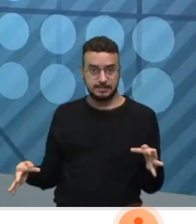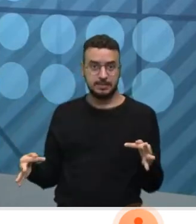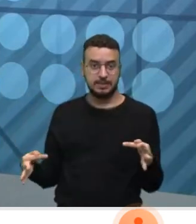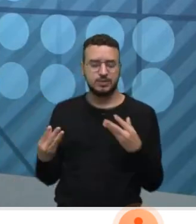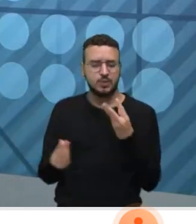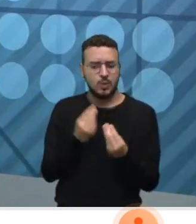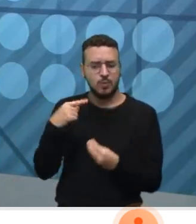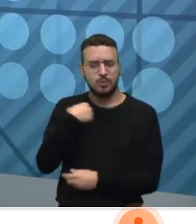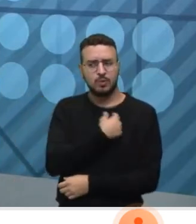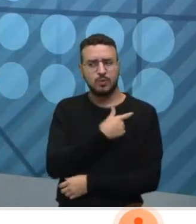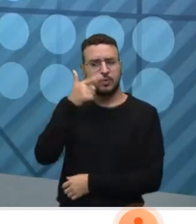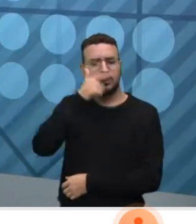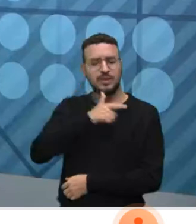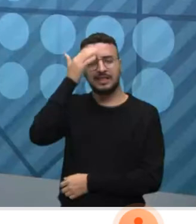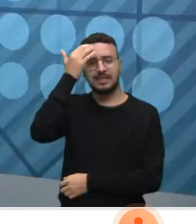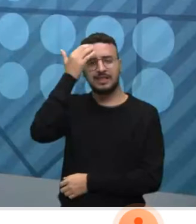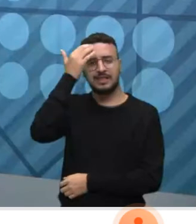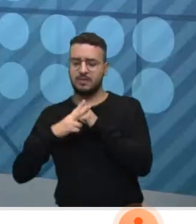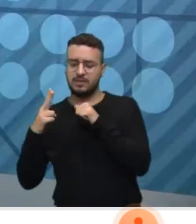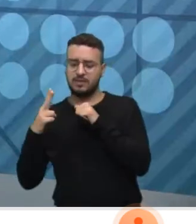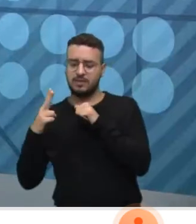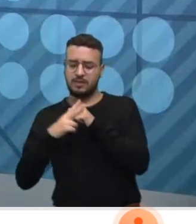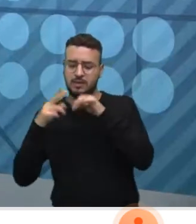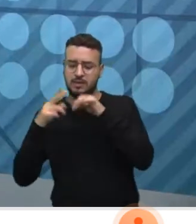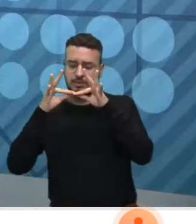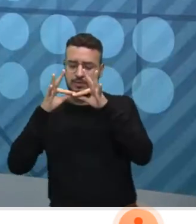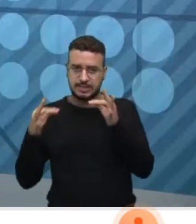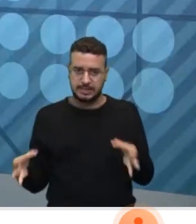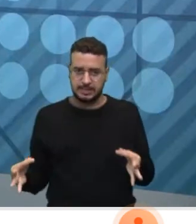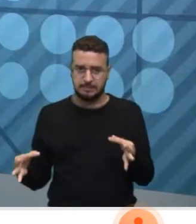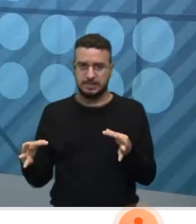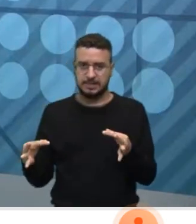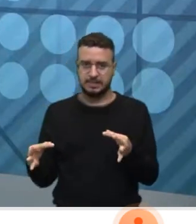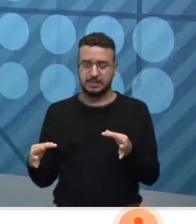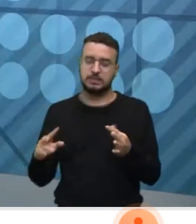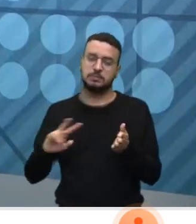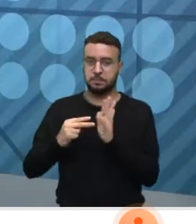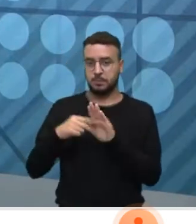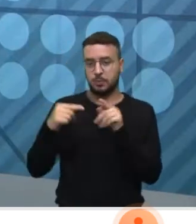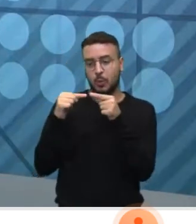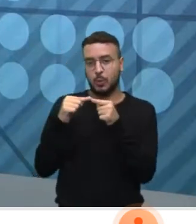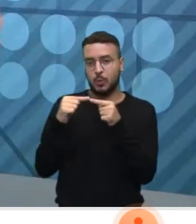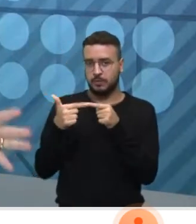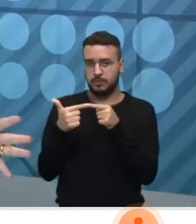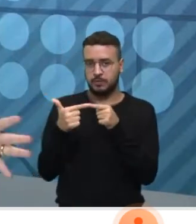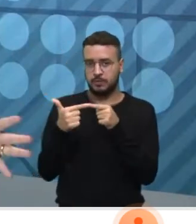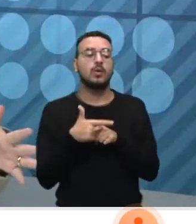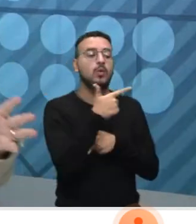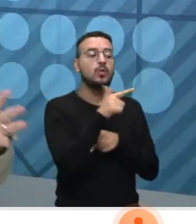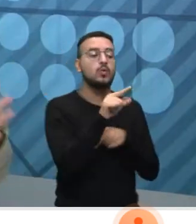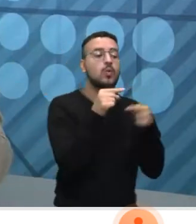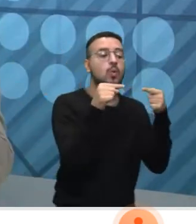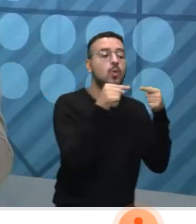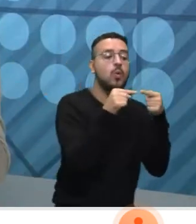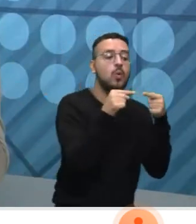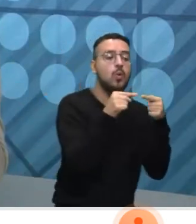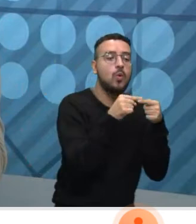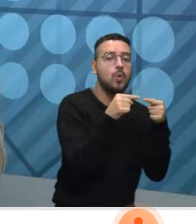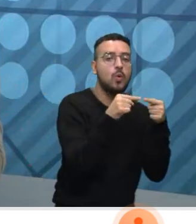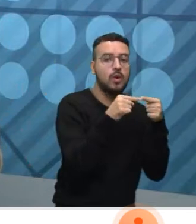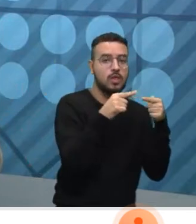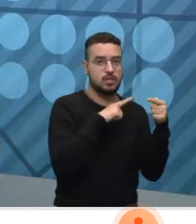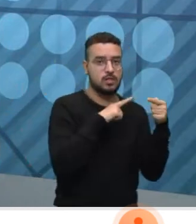entender quando são verbos simples, né, verbos sem concordância e verbos com concordância? Quando